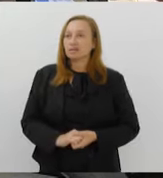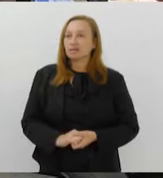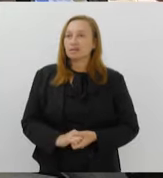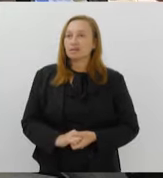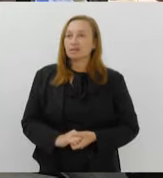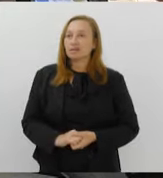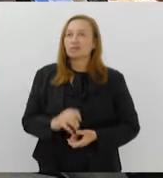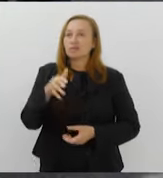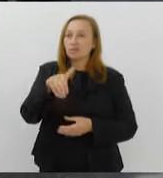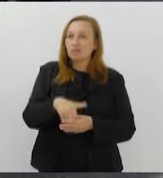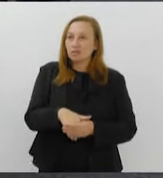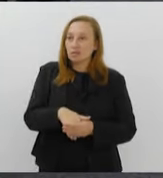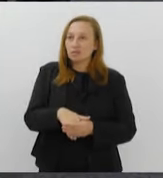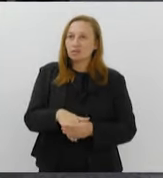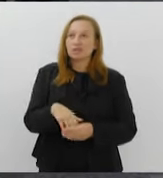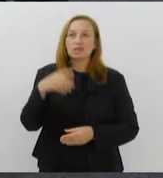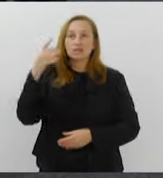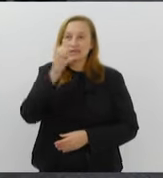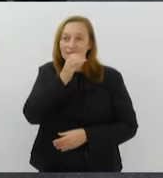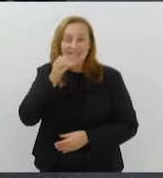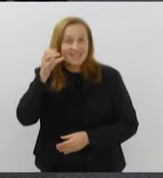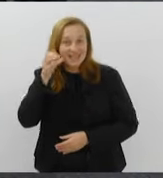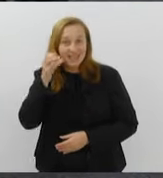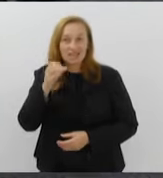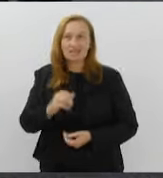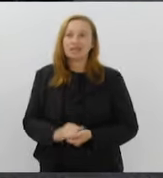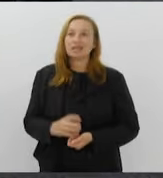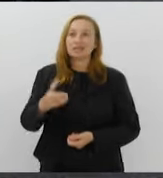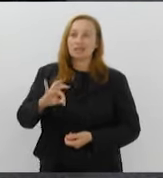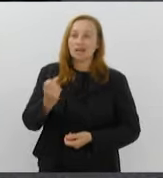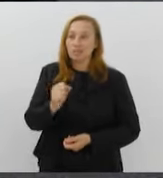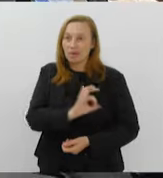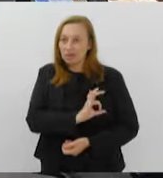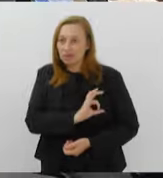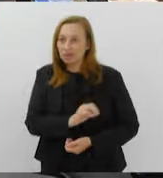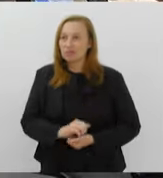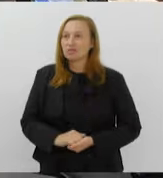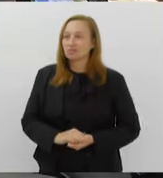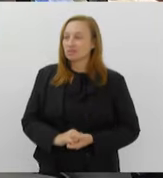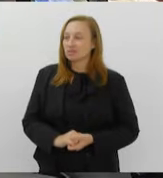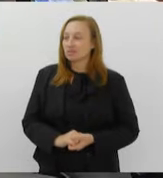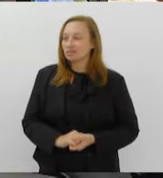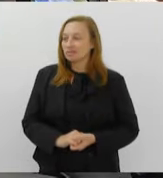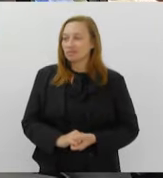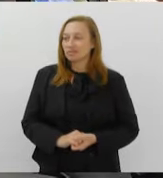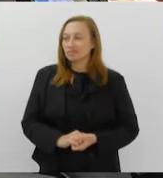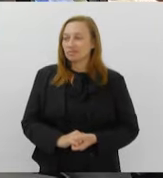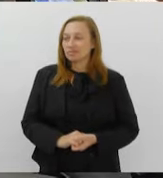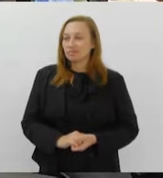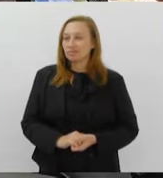Oi, voto na Célia Jordão e na Marta Rocha.